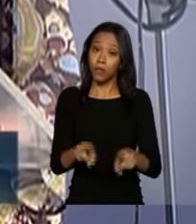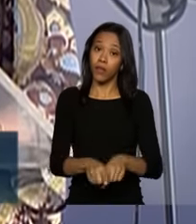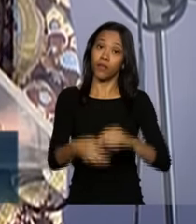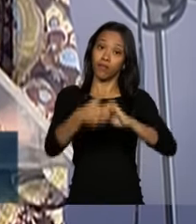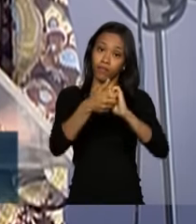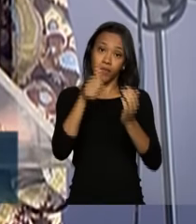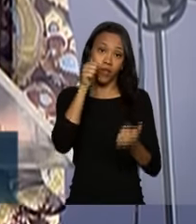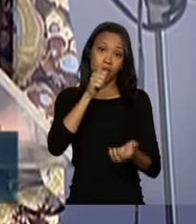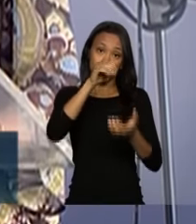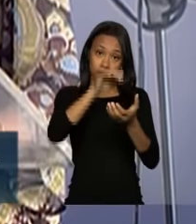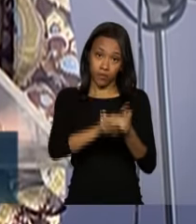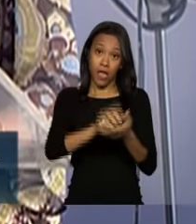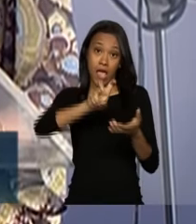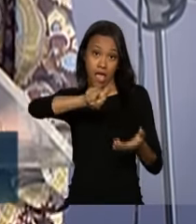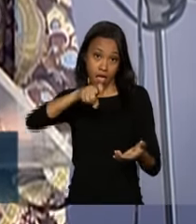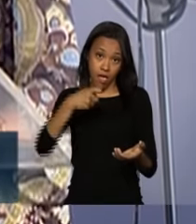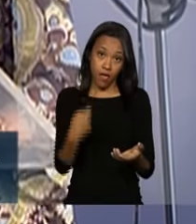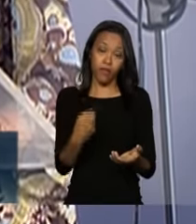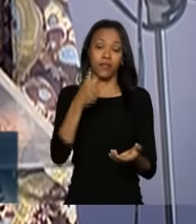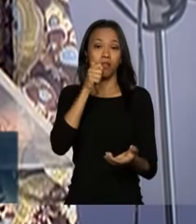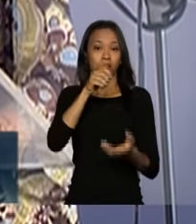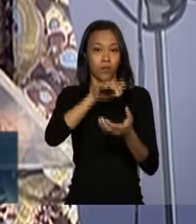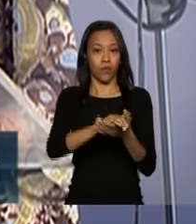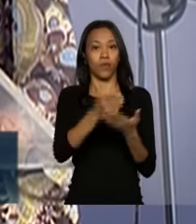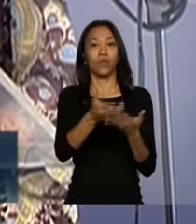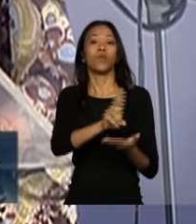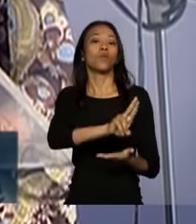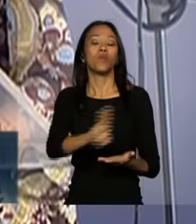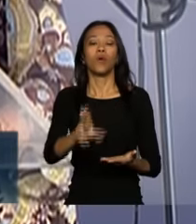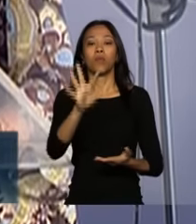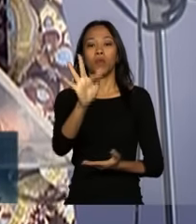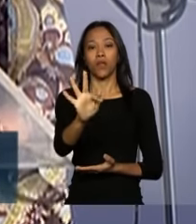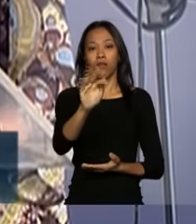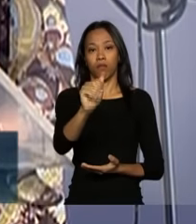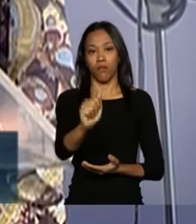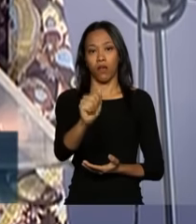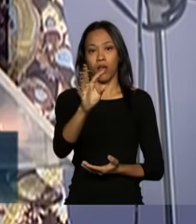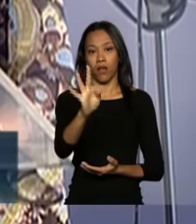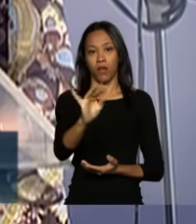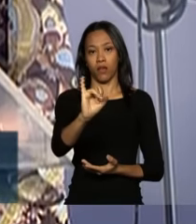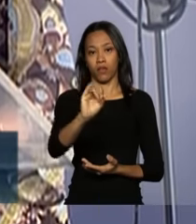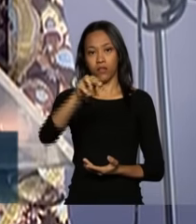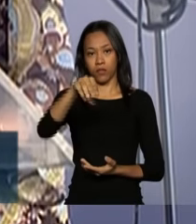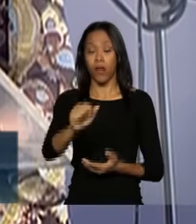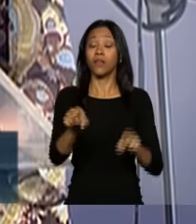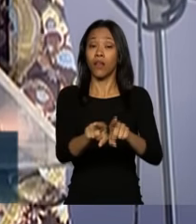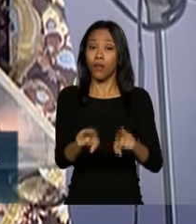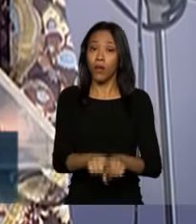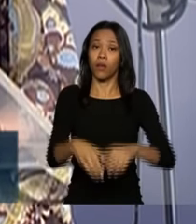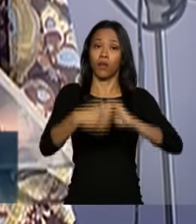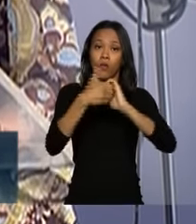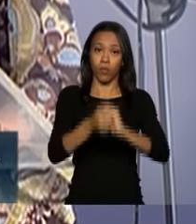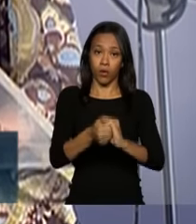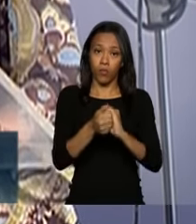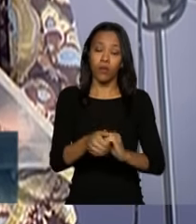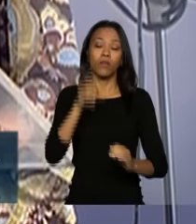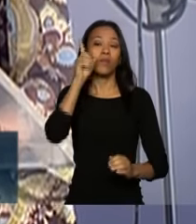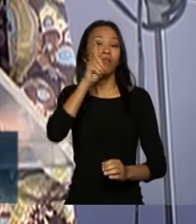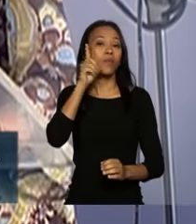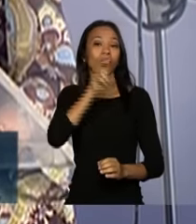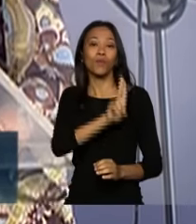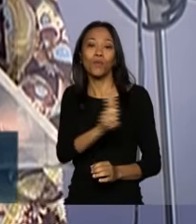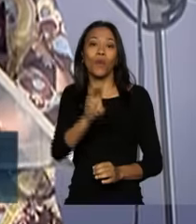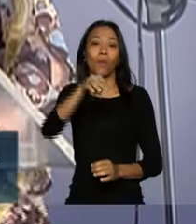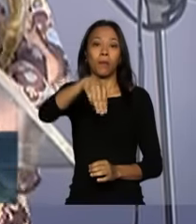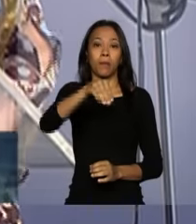primeira-dama, ex-primeira-dama, Fátima Mendonça. Cumprimento também o deputado Marcelo